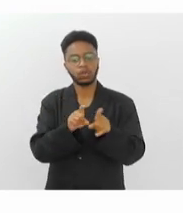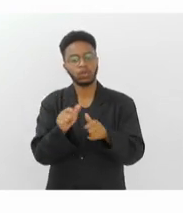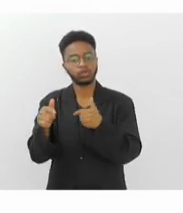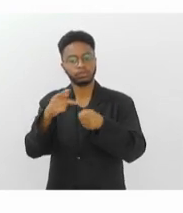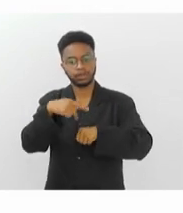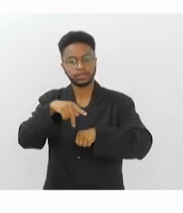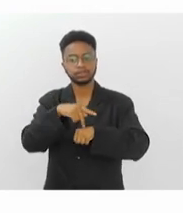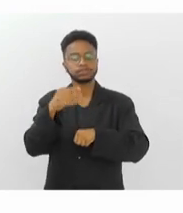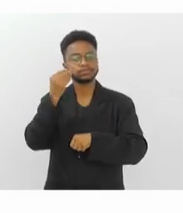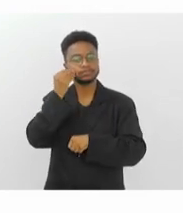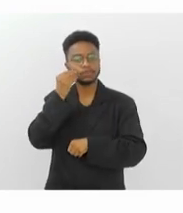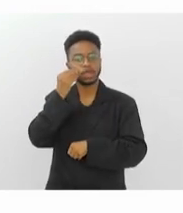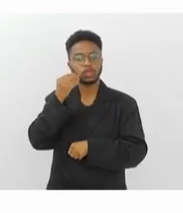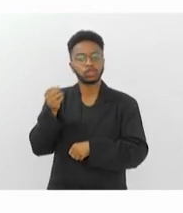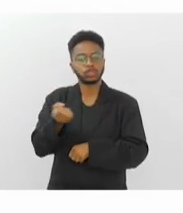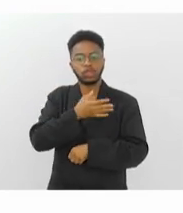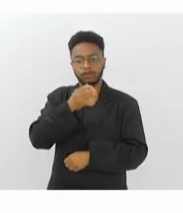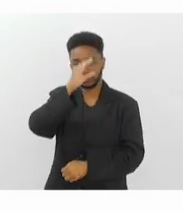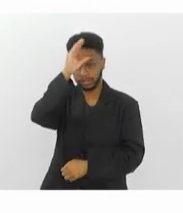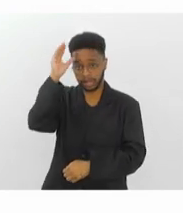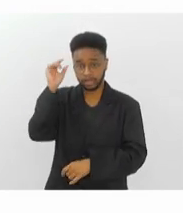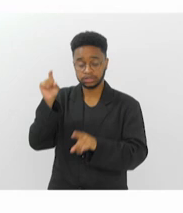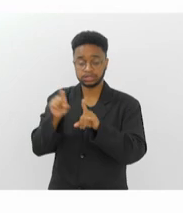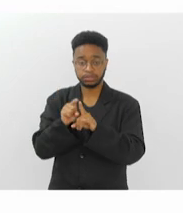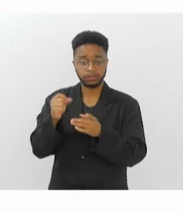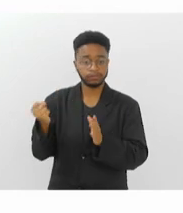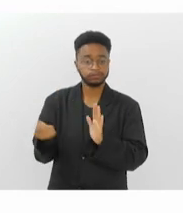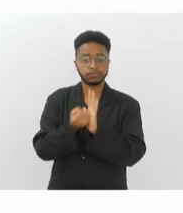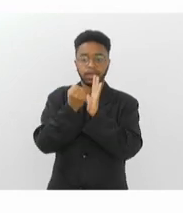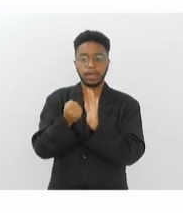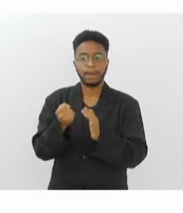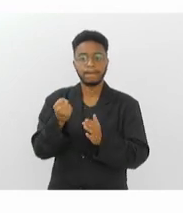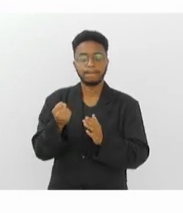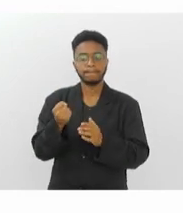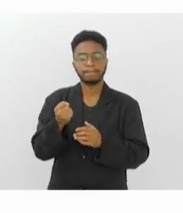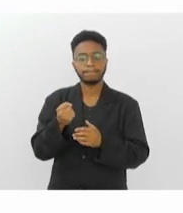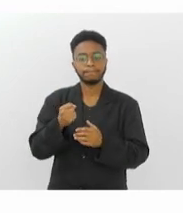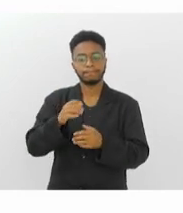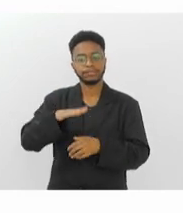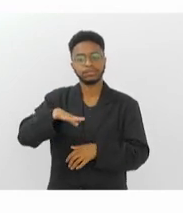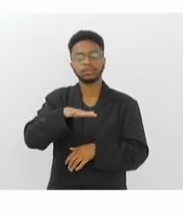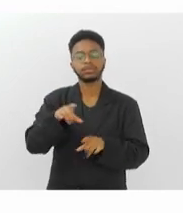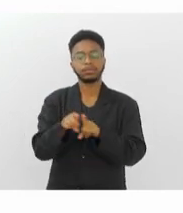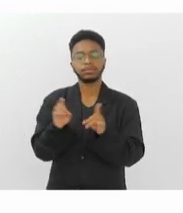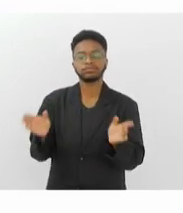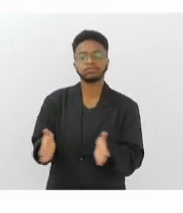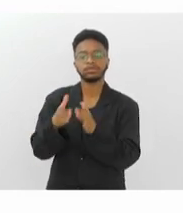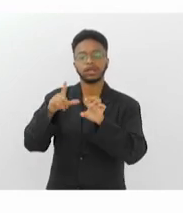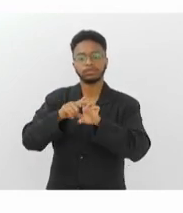clientes, consolidação das marcas, estimular o empreendedorismo nacional e